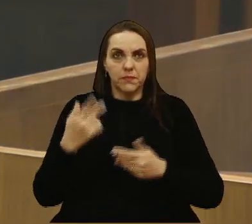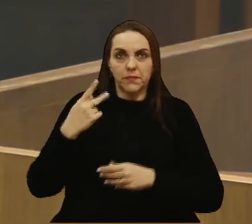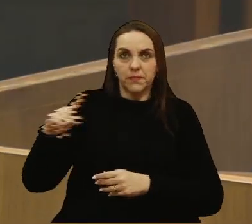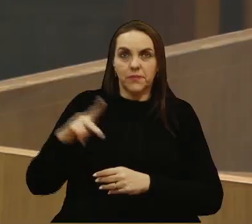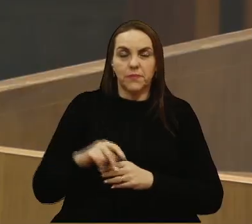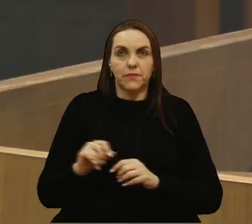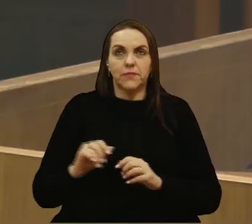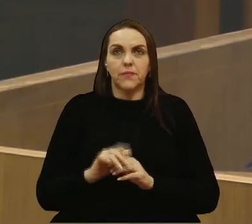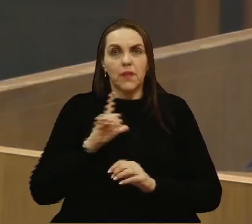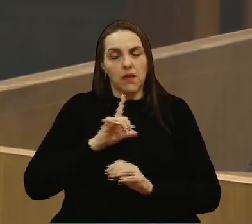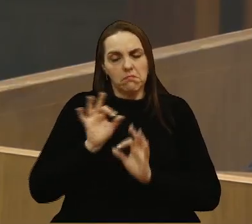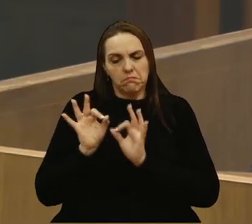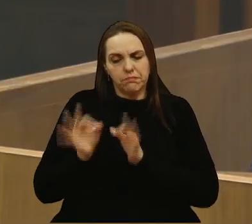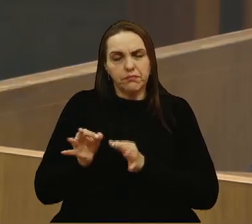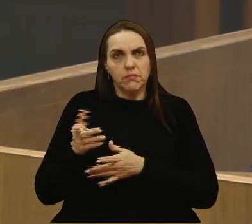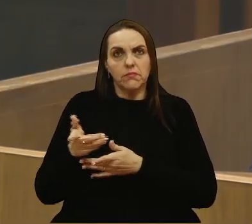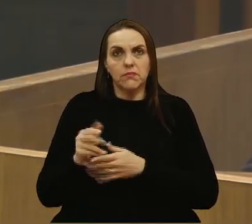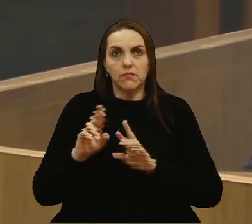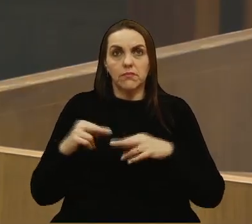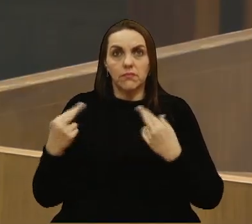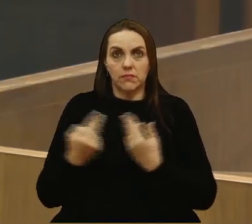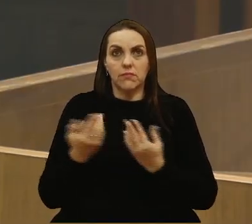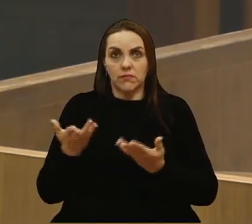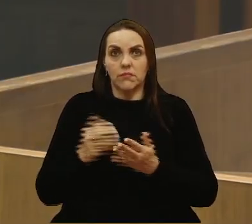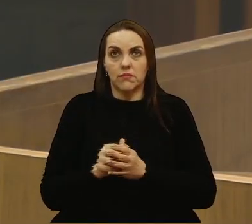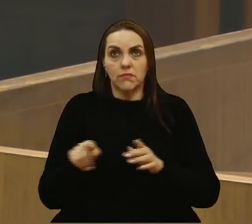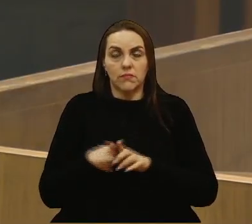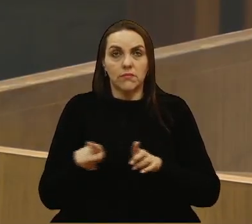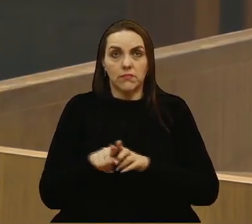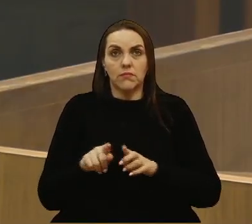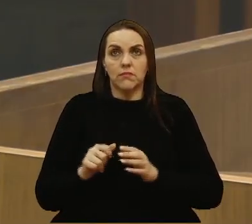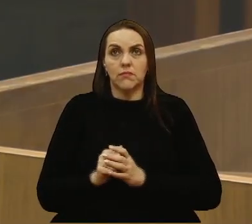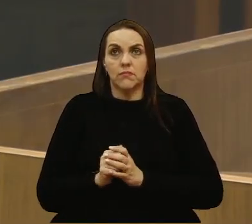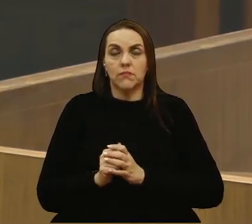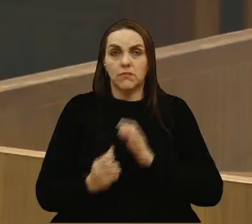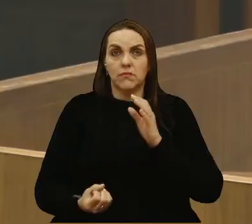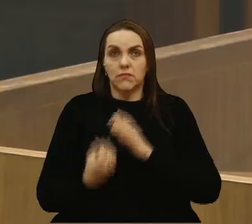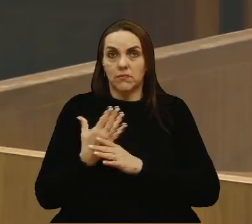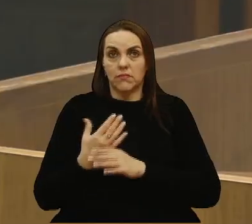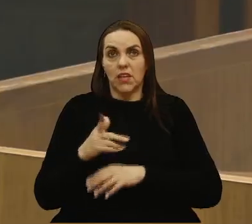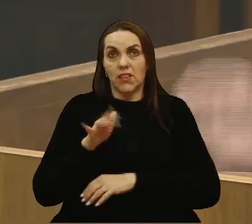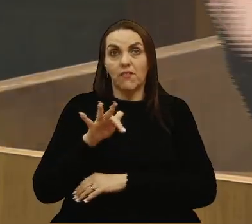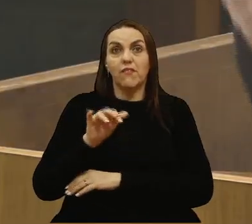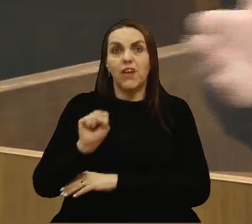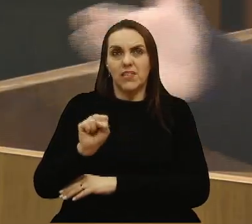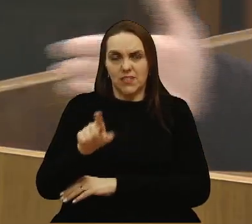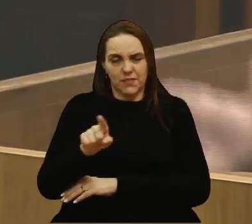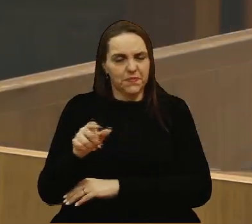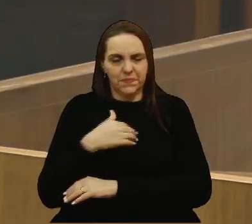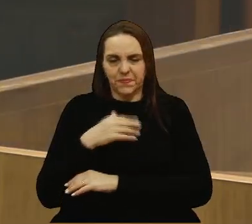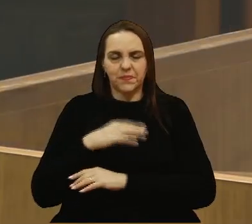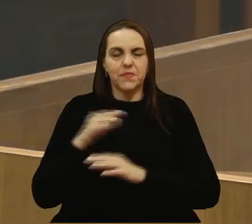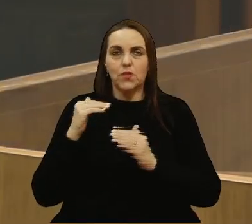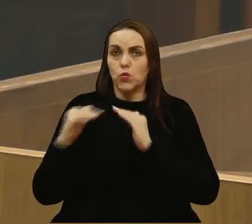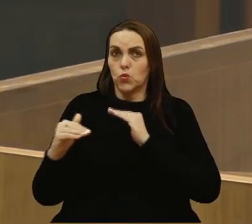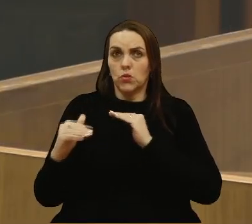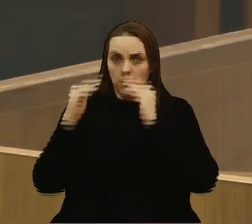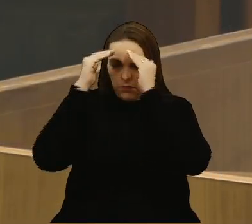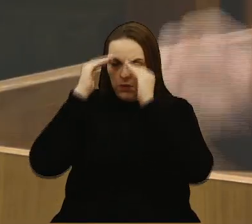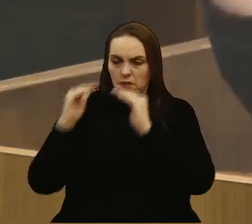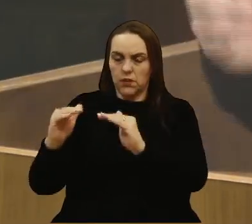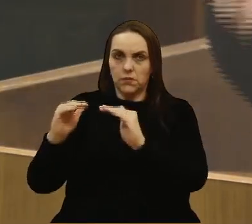totalmente adequada aqui, na nossa reunião, sobre a questão da Fundação da Assistência Social. Discordamos, mas nos